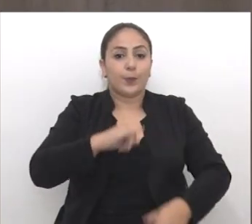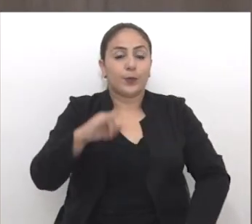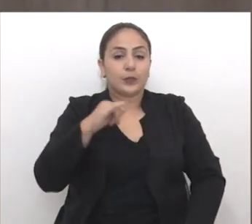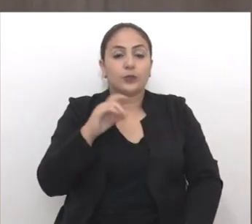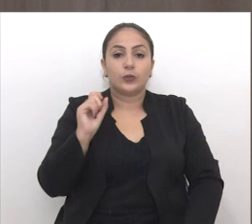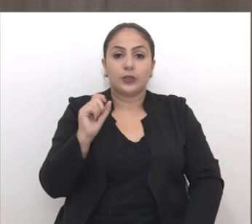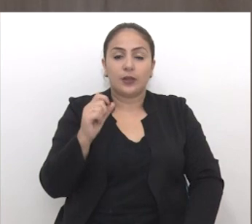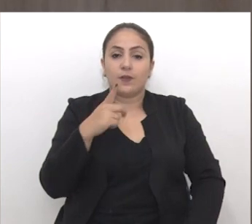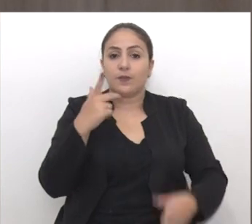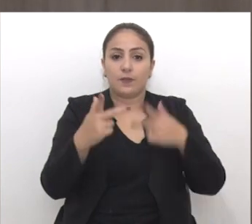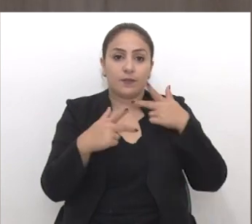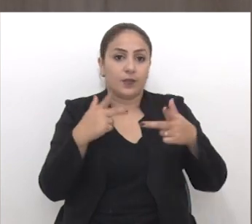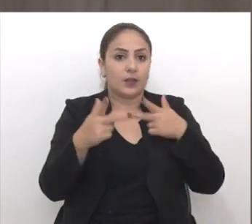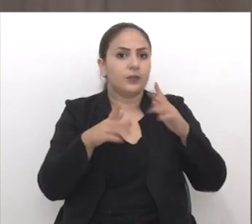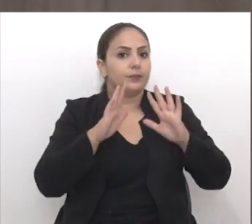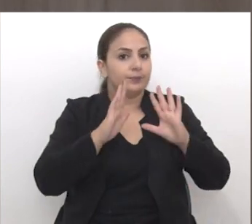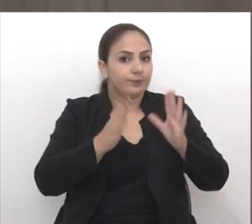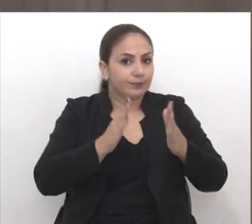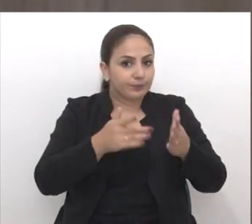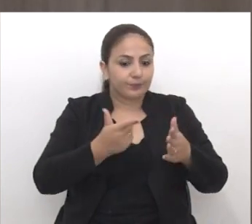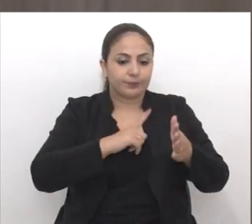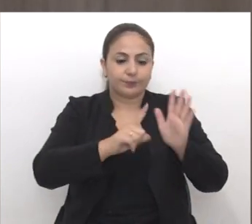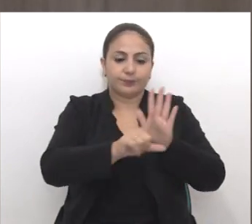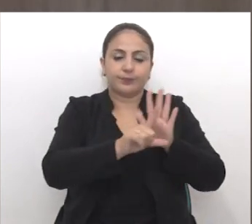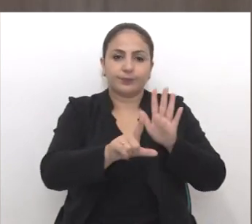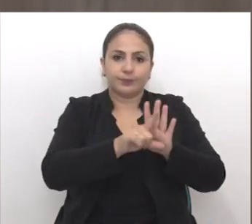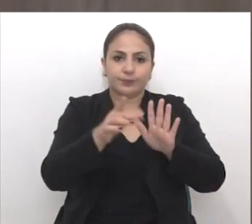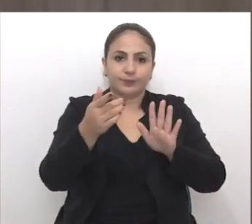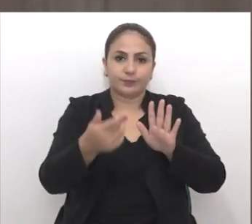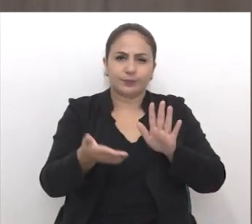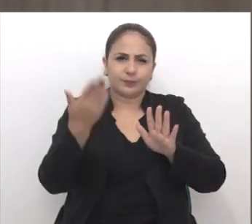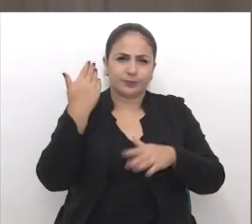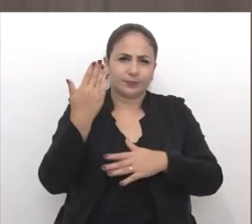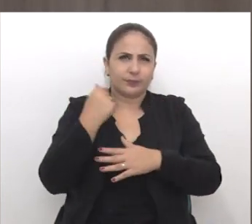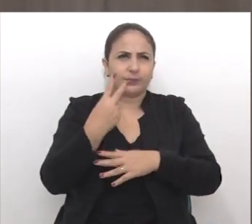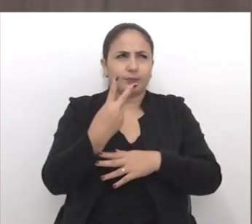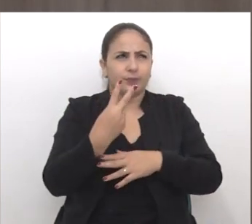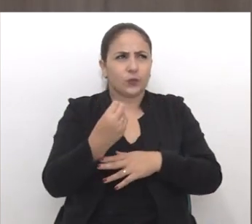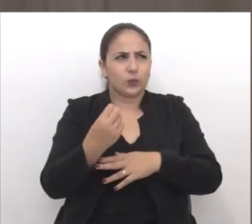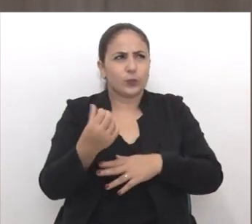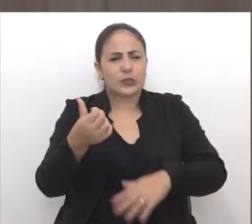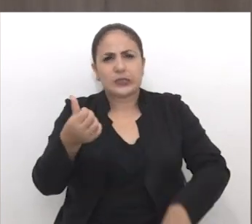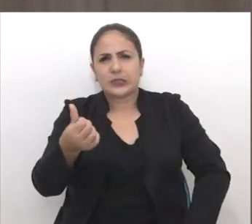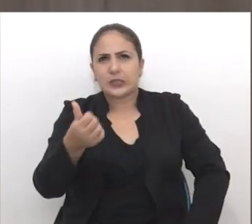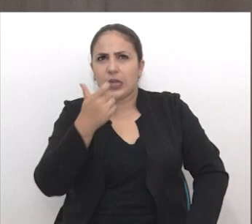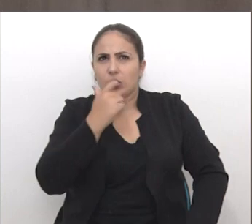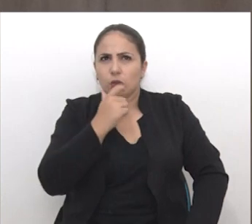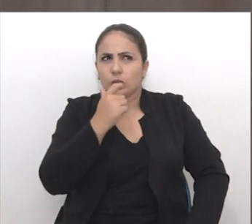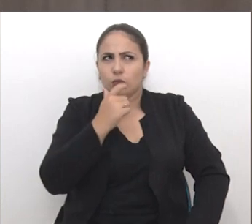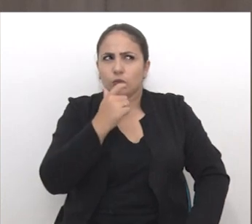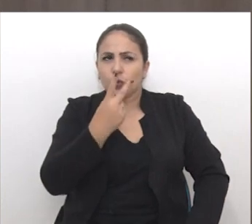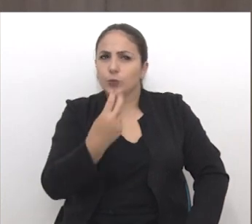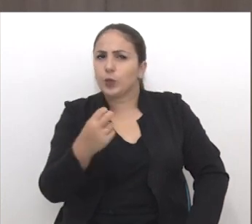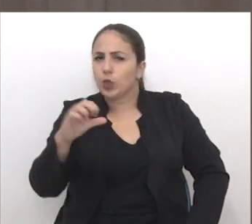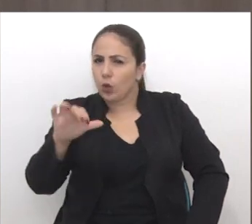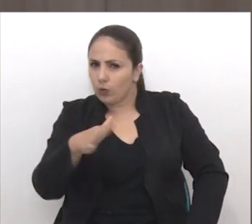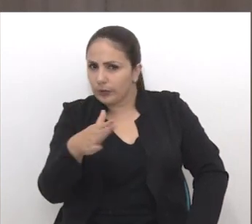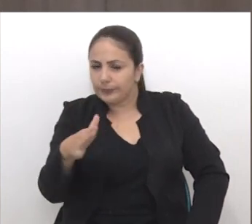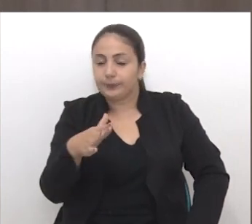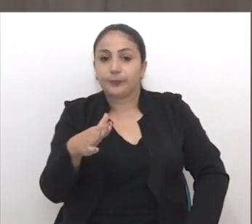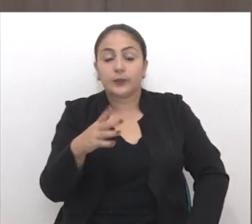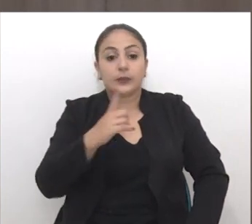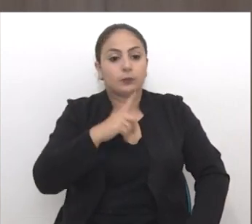É importante a gente falar que já tínhamos uma lei anterior, se eu não me engano, de 2006 ou de 2009,